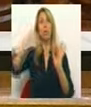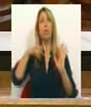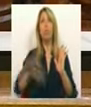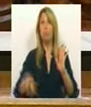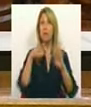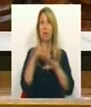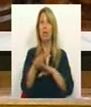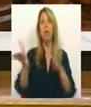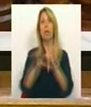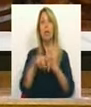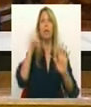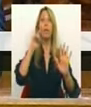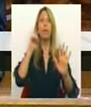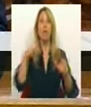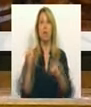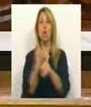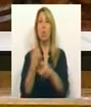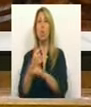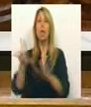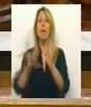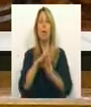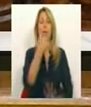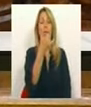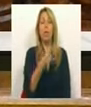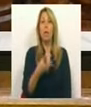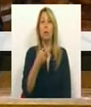Consumidor, Lei 24.96, 31 de julho.